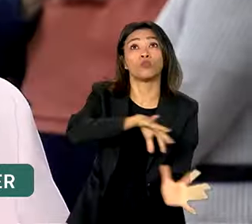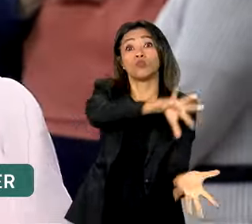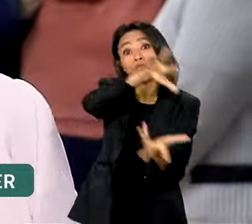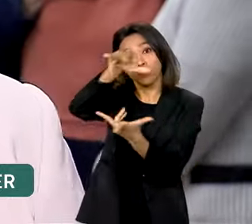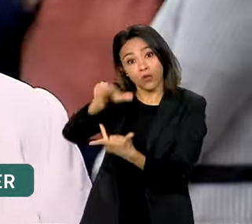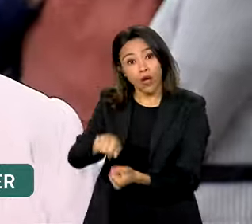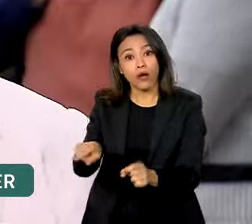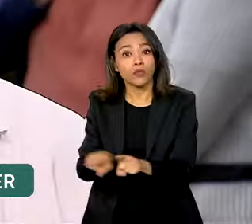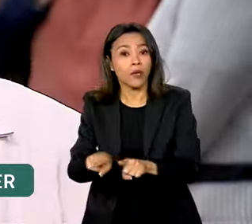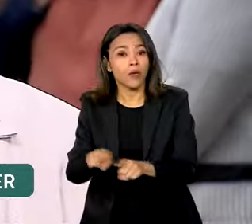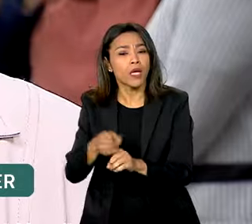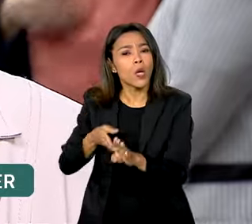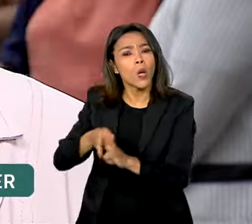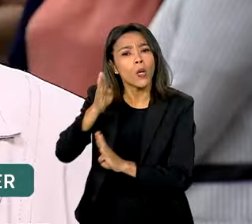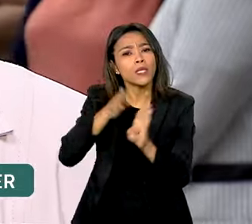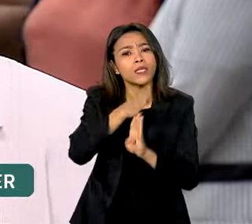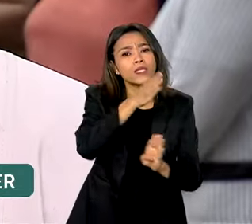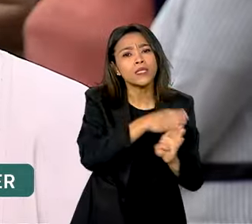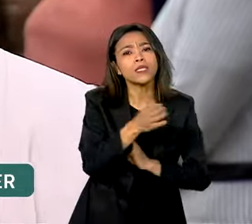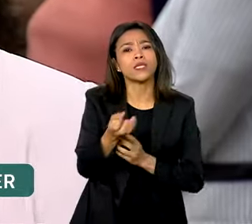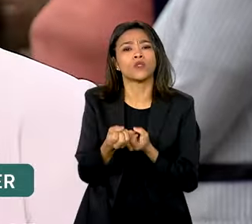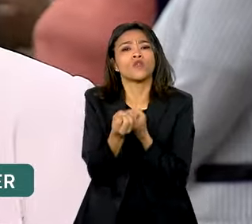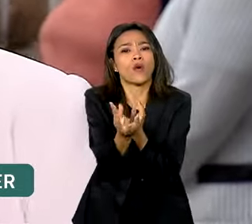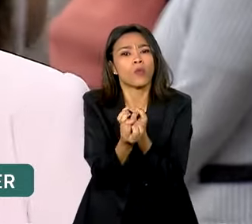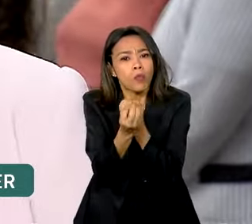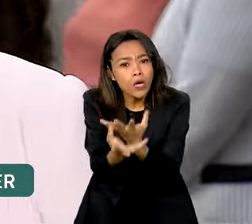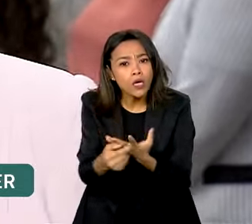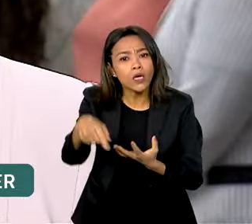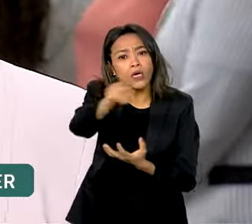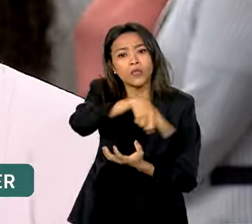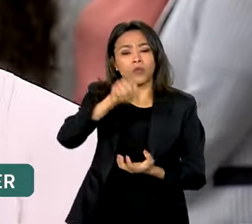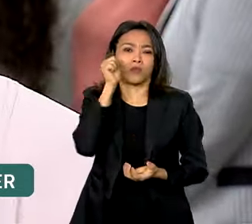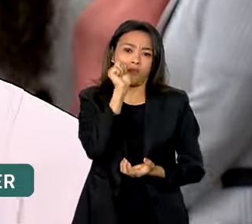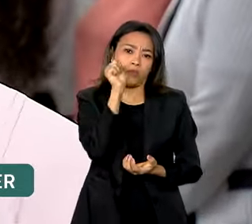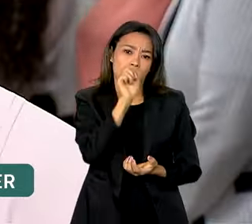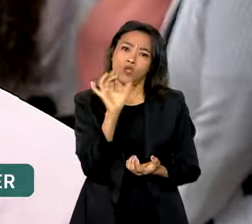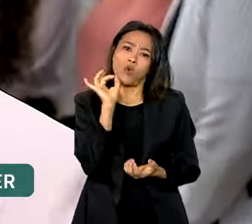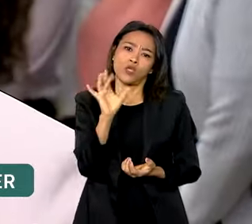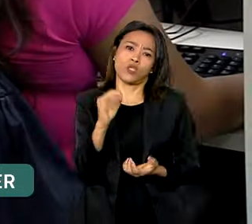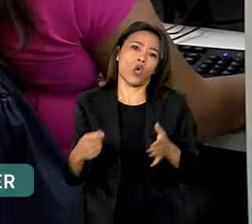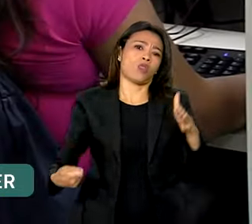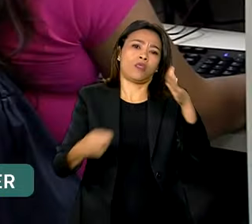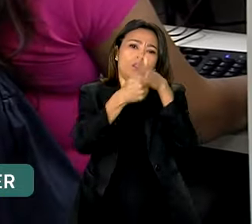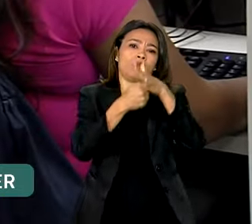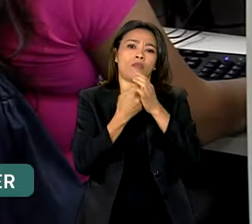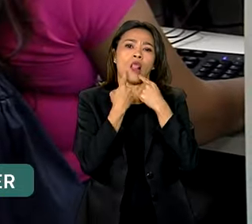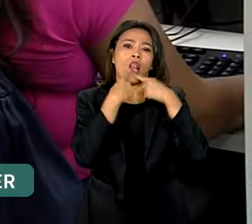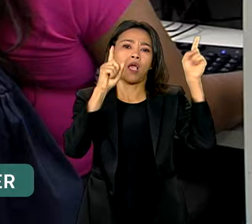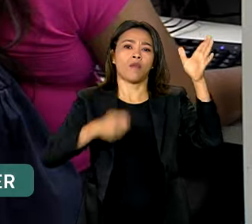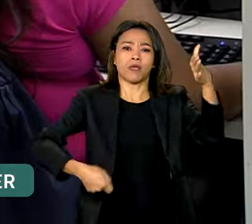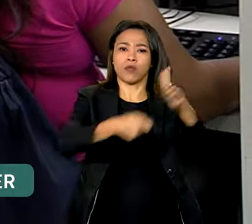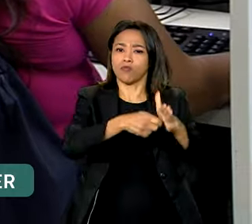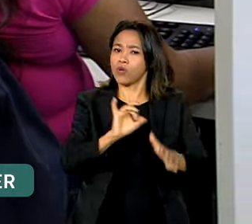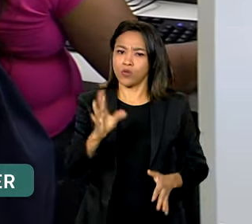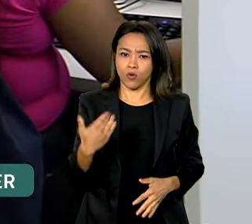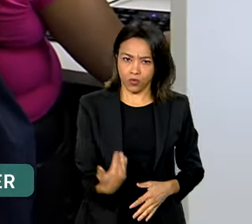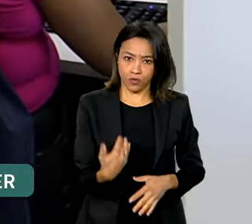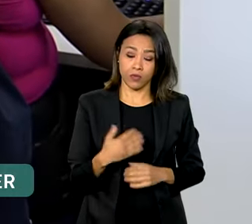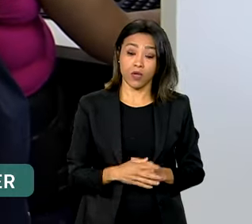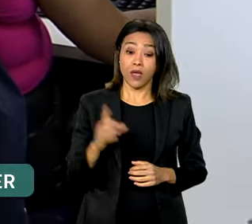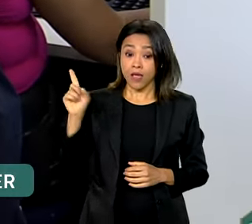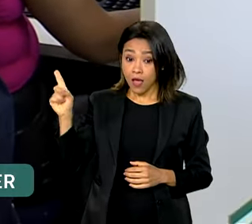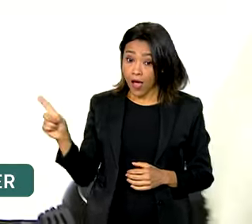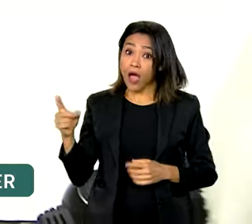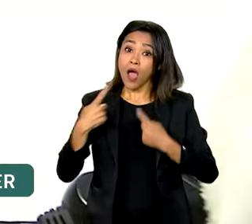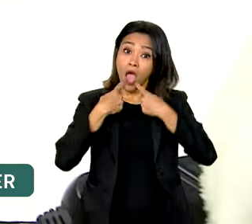né, de orientação e informação, e não única e exclusivamente de denúncia. Além da via telefônica, a denúncia